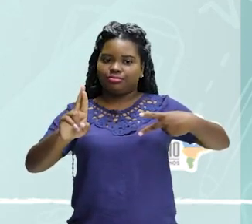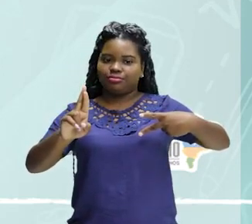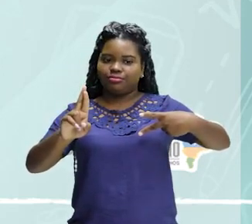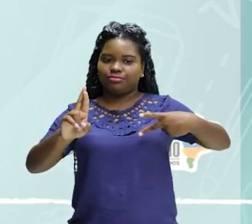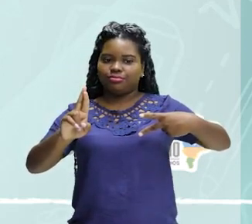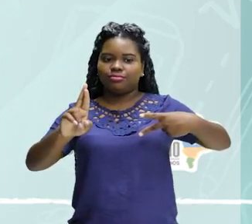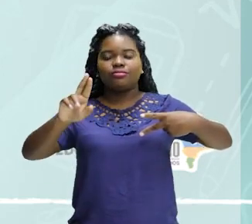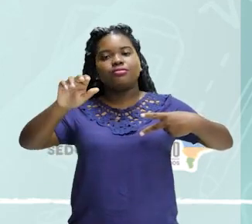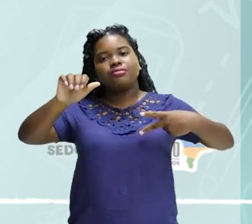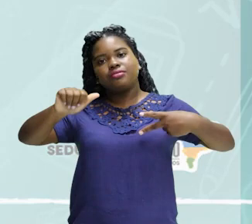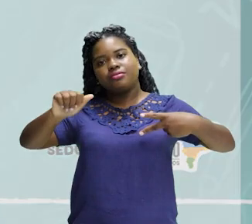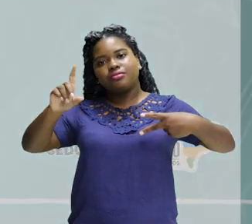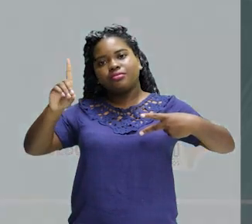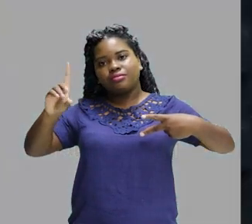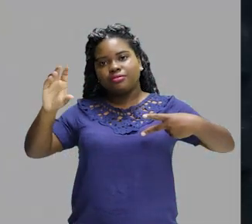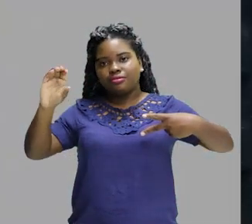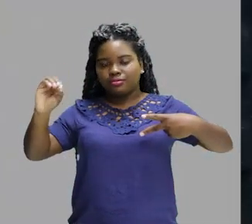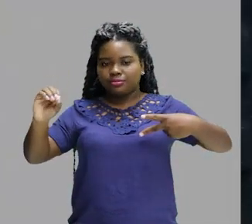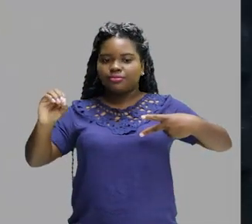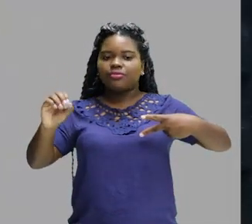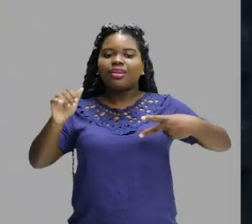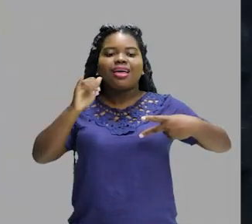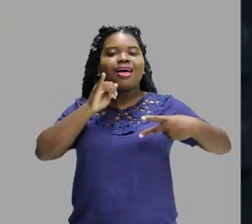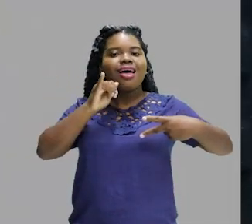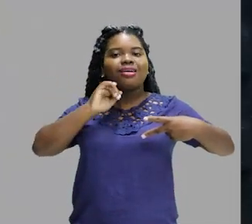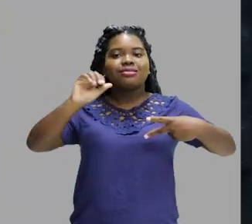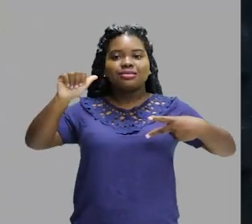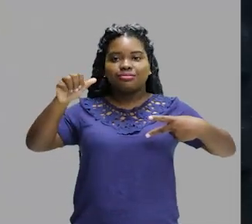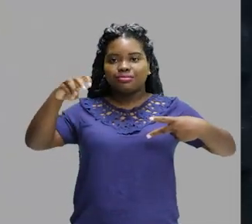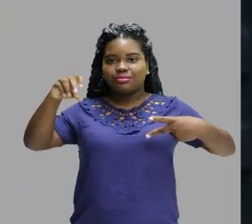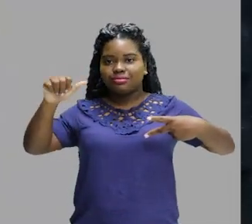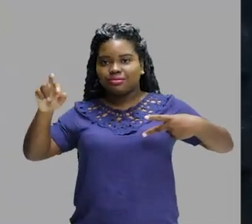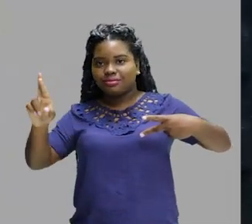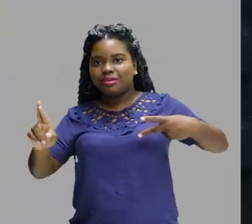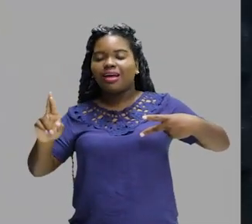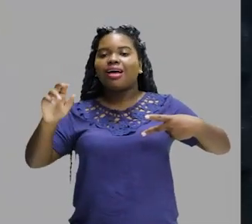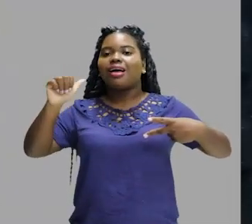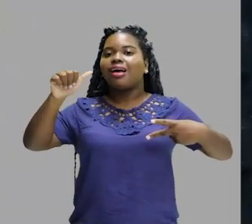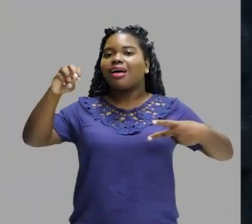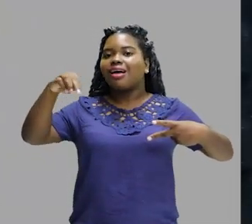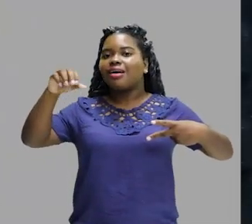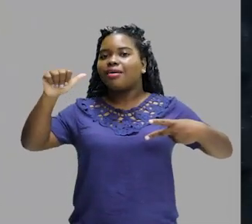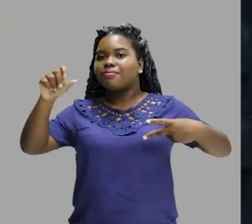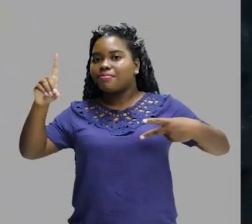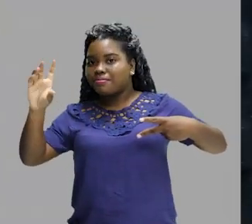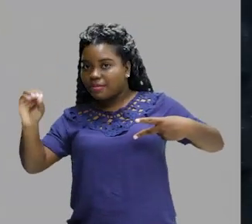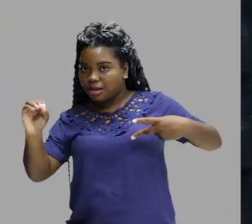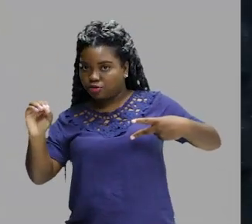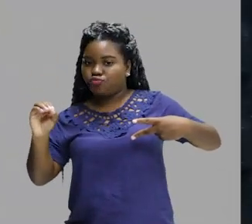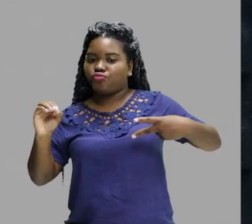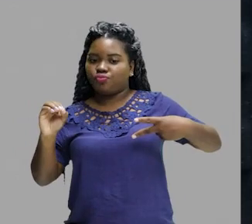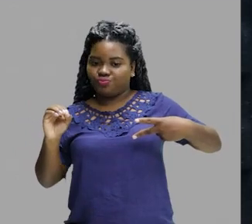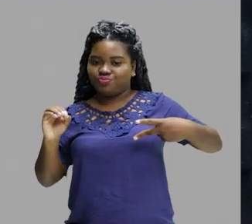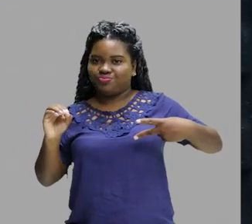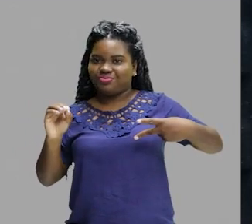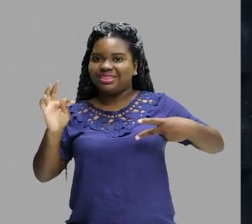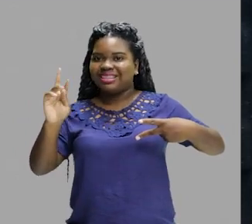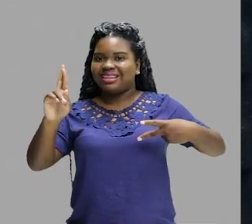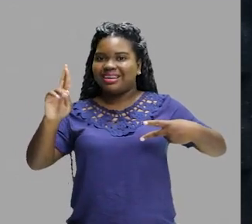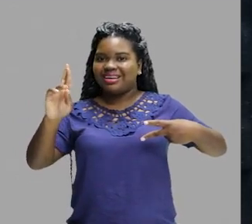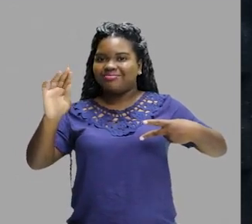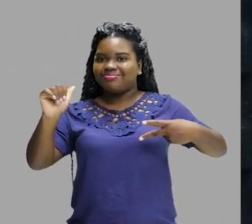por ado. Amar, amado. Trabalhar, trabalhar,